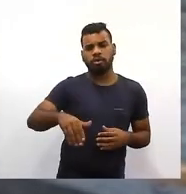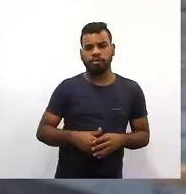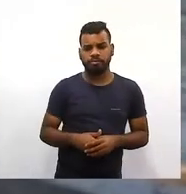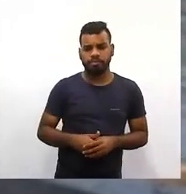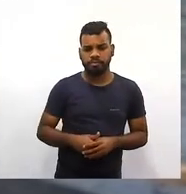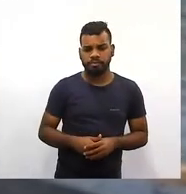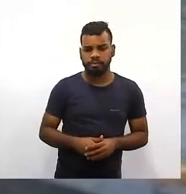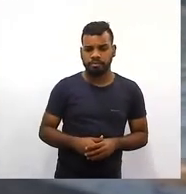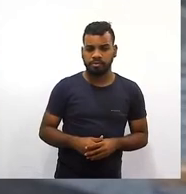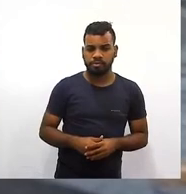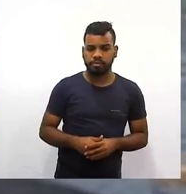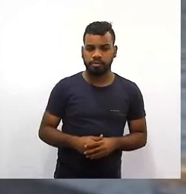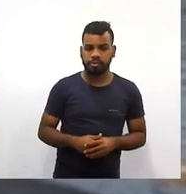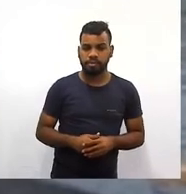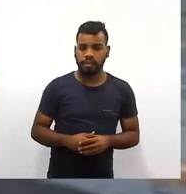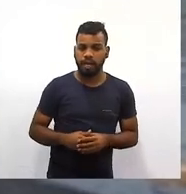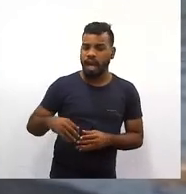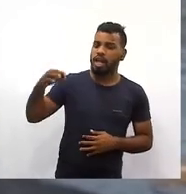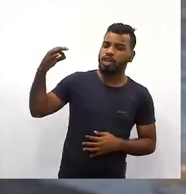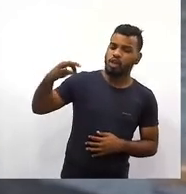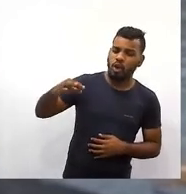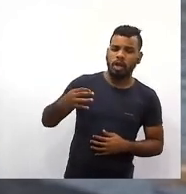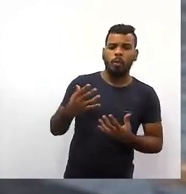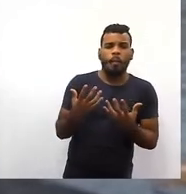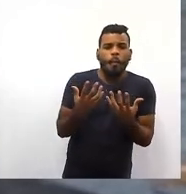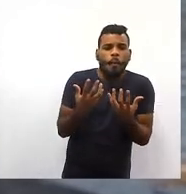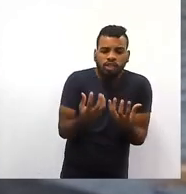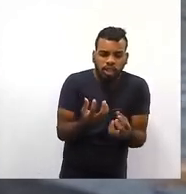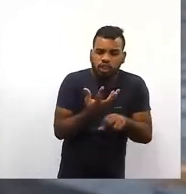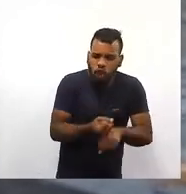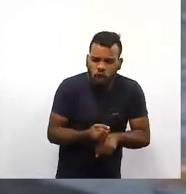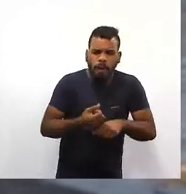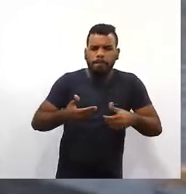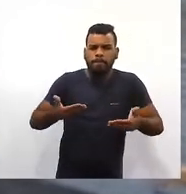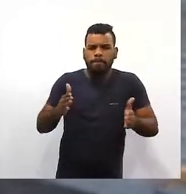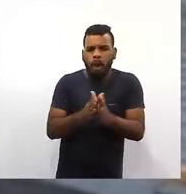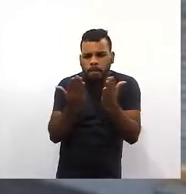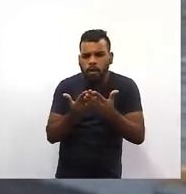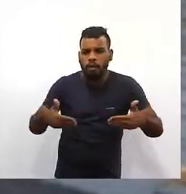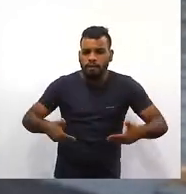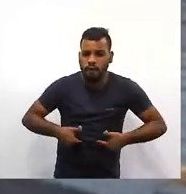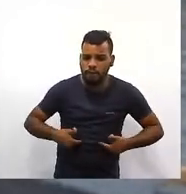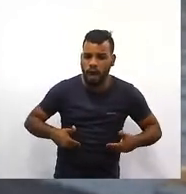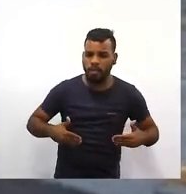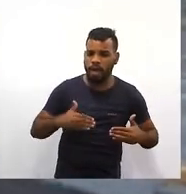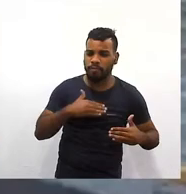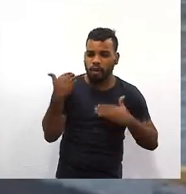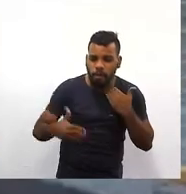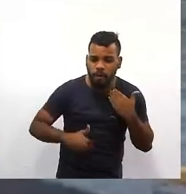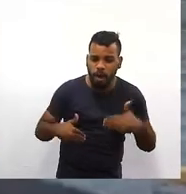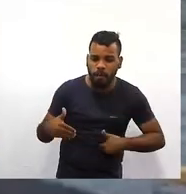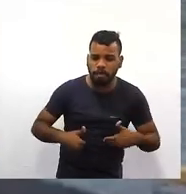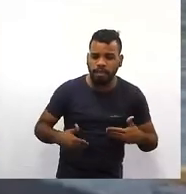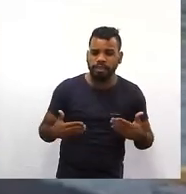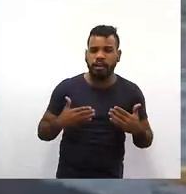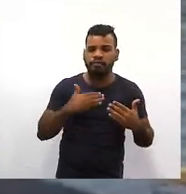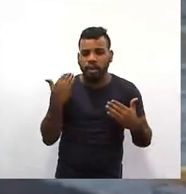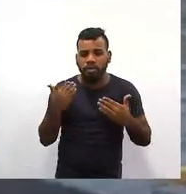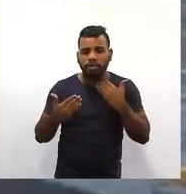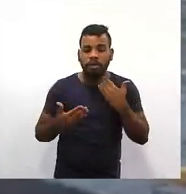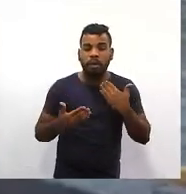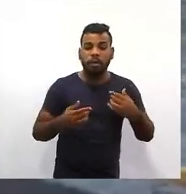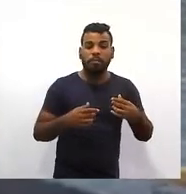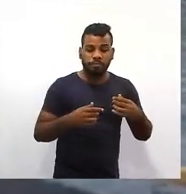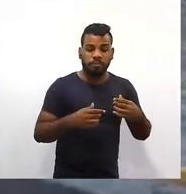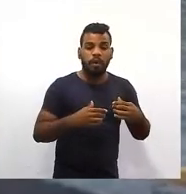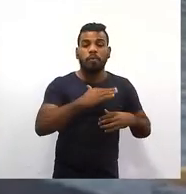dor de seca, de fome, de pobreza, de miséria, de morte, a morte como consequência da